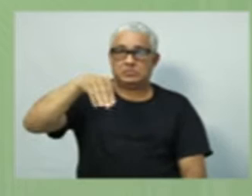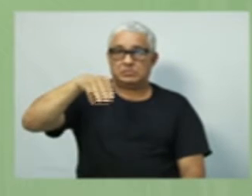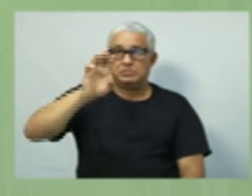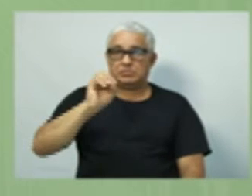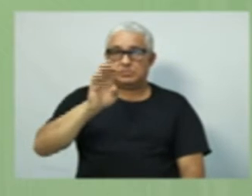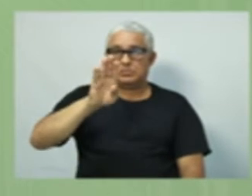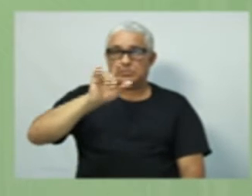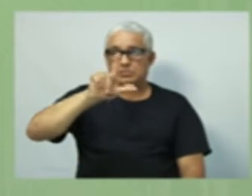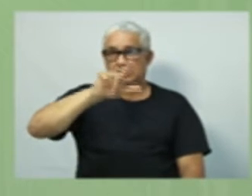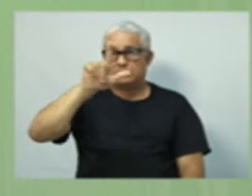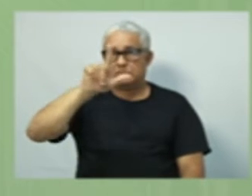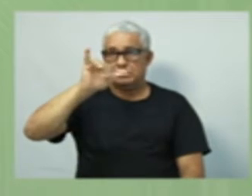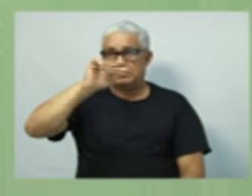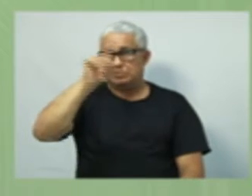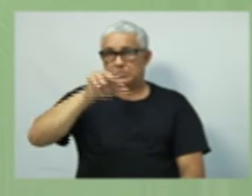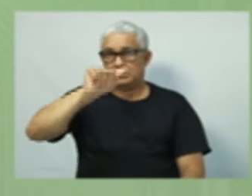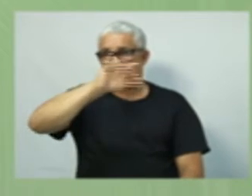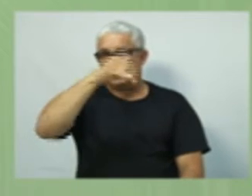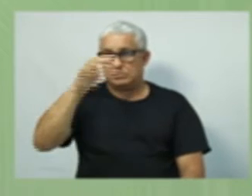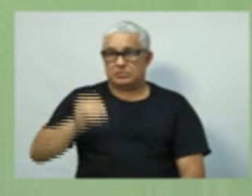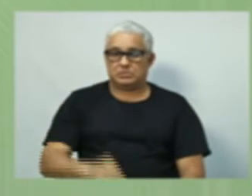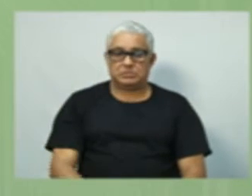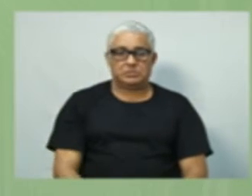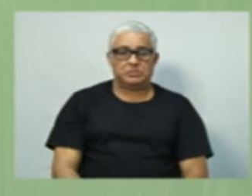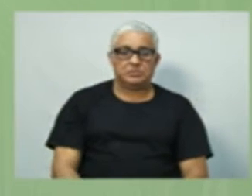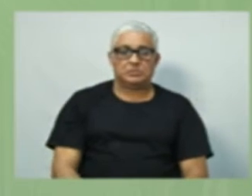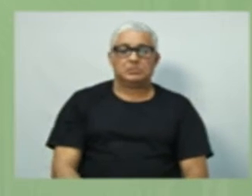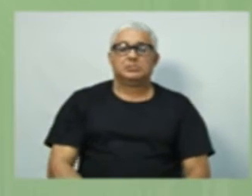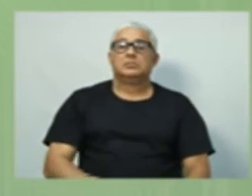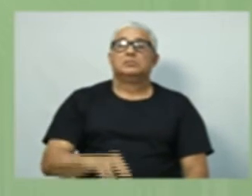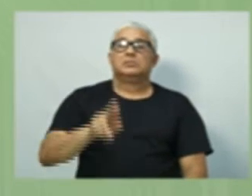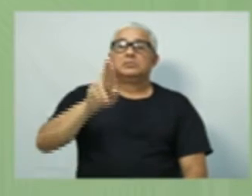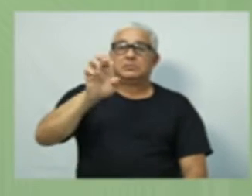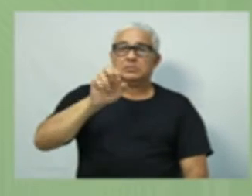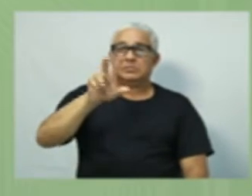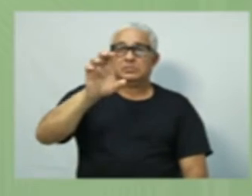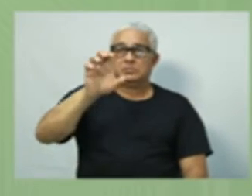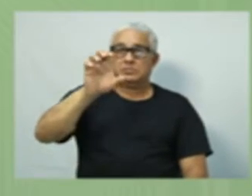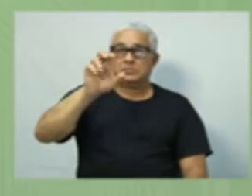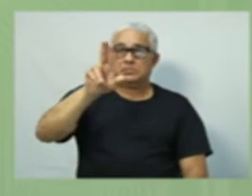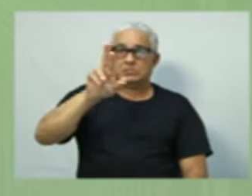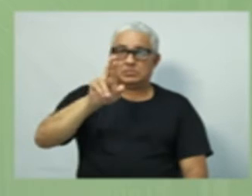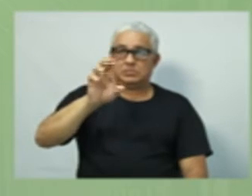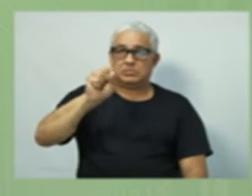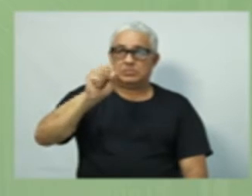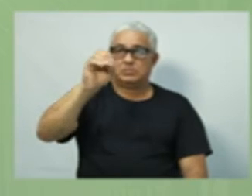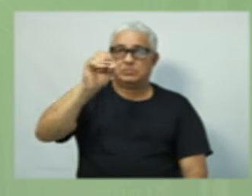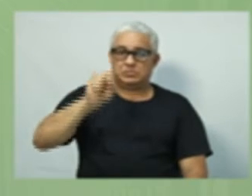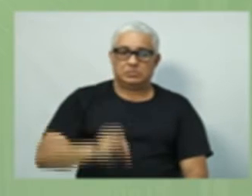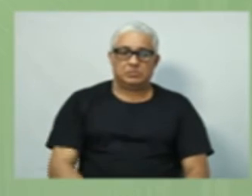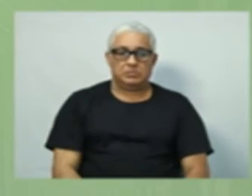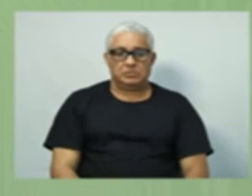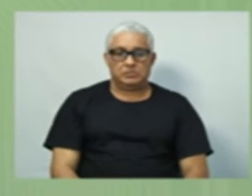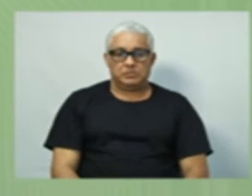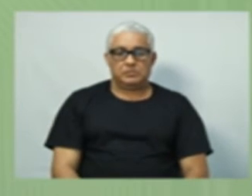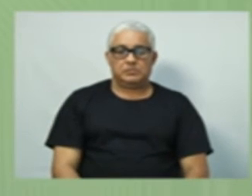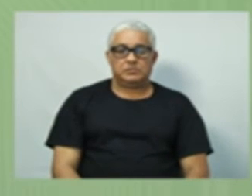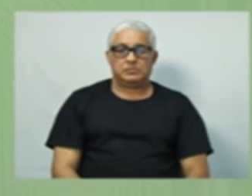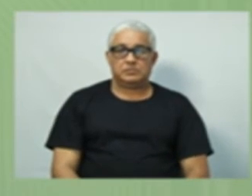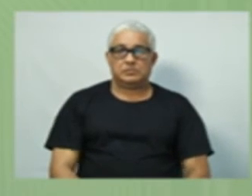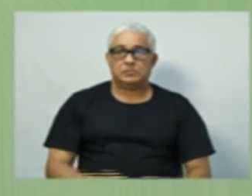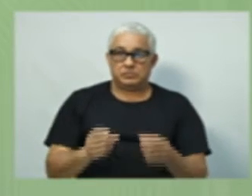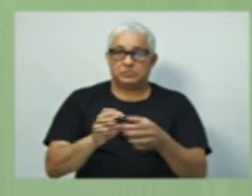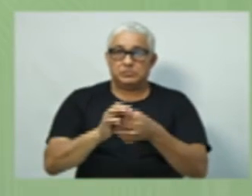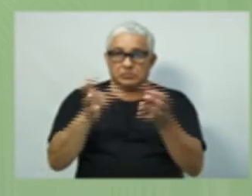patrimônio líquido como também em mobilização dos que nós chamamos os recursos não correntes beleza que ele não está disponível